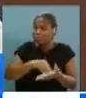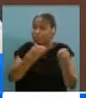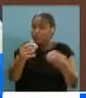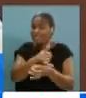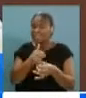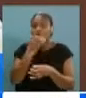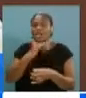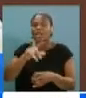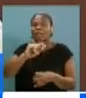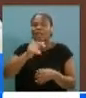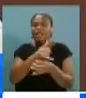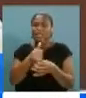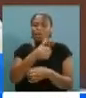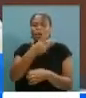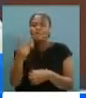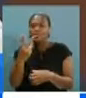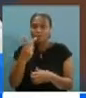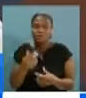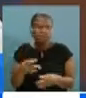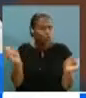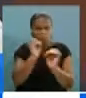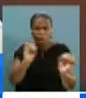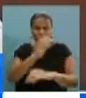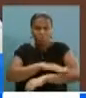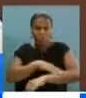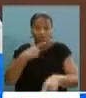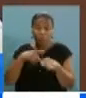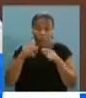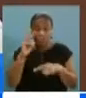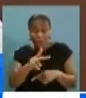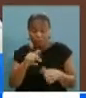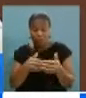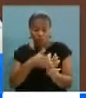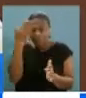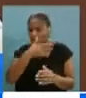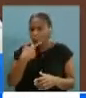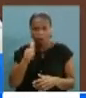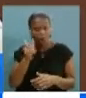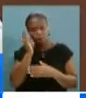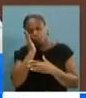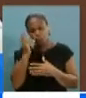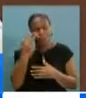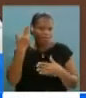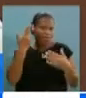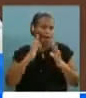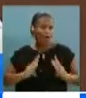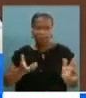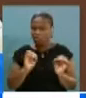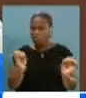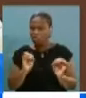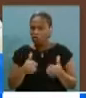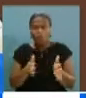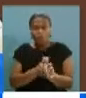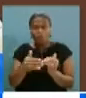no Sal e na Boa Vista. Nenhum cidadão responsável político que olhe para isto todos os dias pode dormir tranquilo. E, portanto, tudo iremos